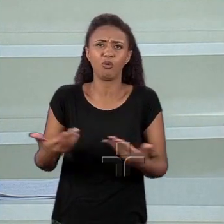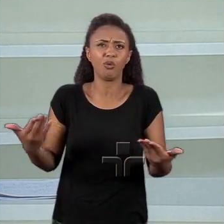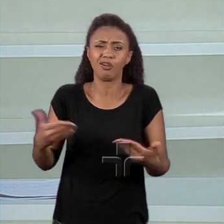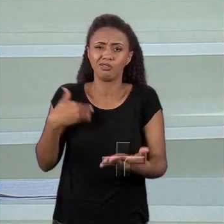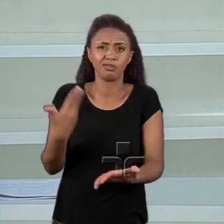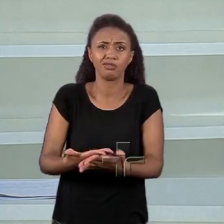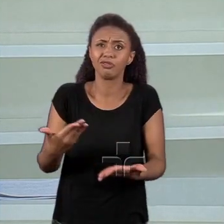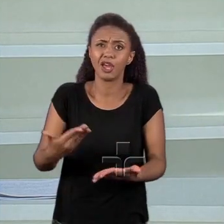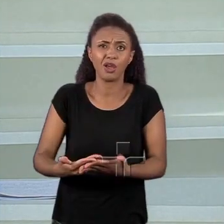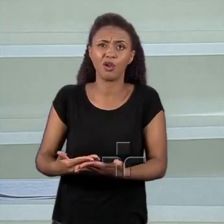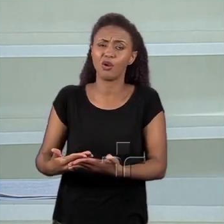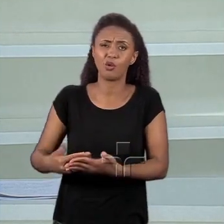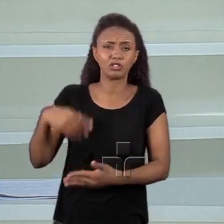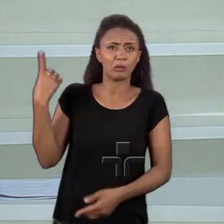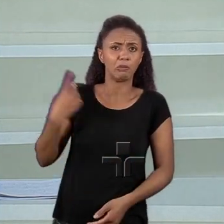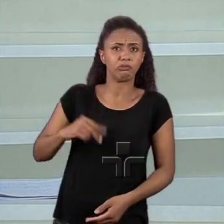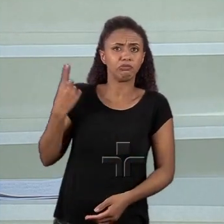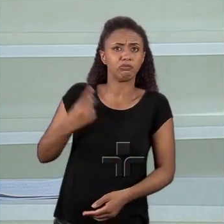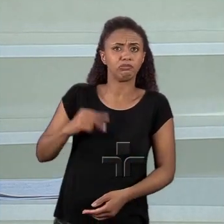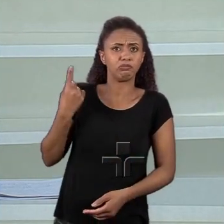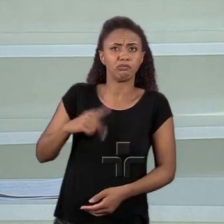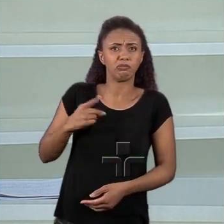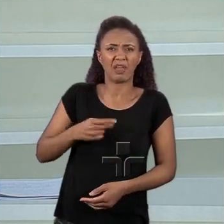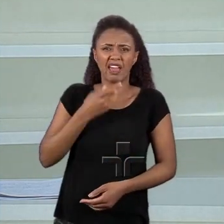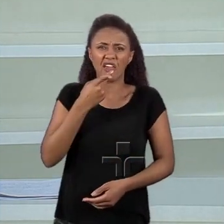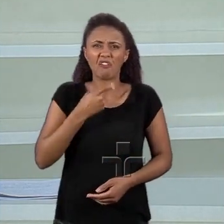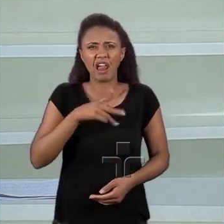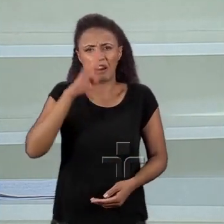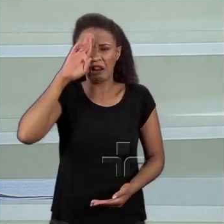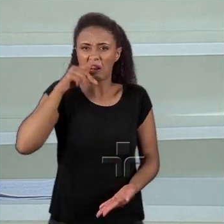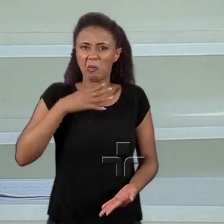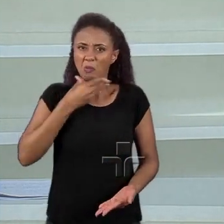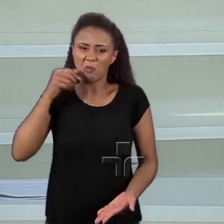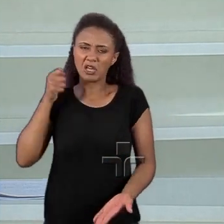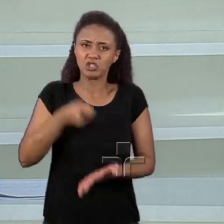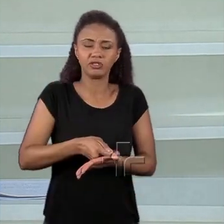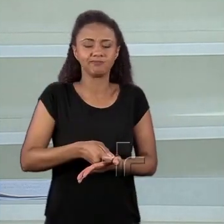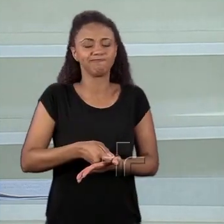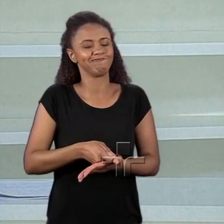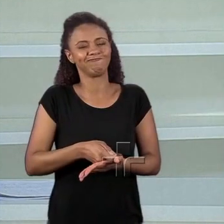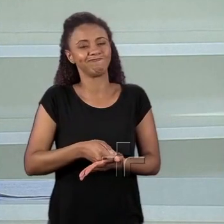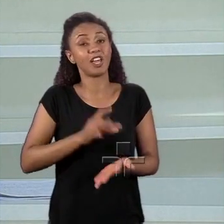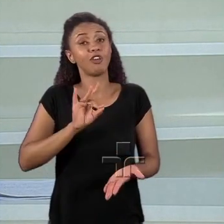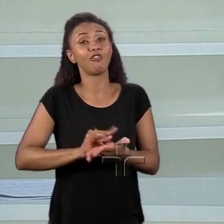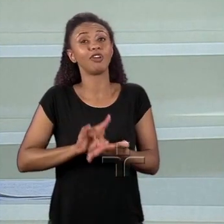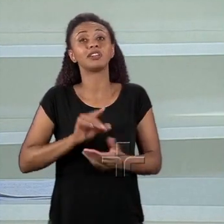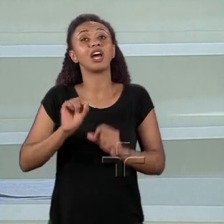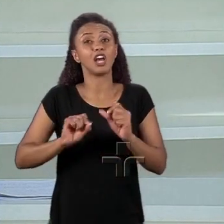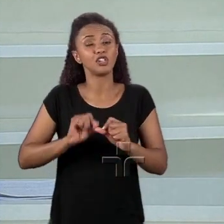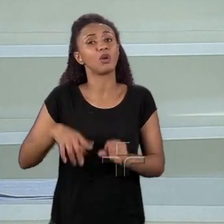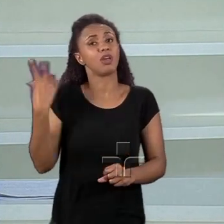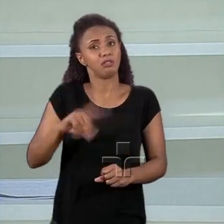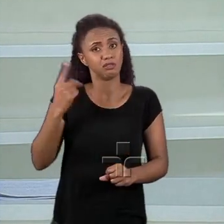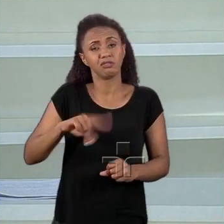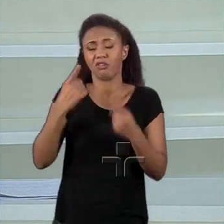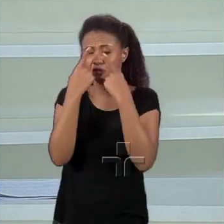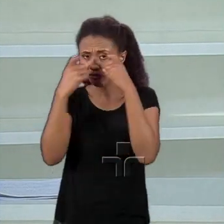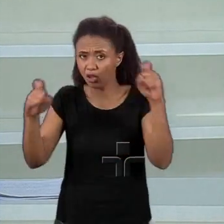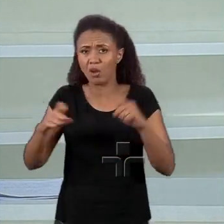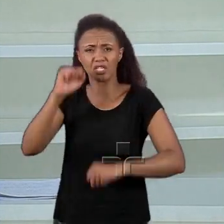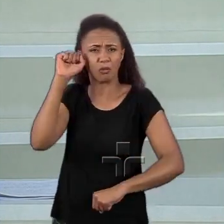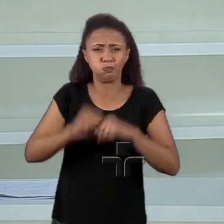que costuma-se dizer e chamar de machismo. Mas, na verdade, são agressões, violência,